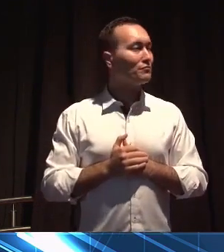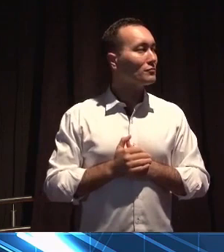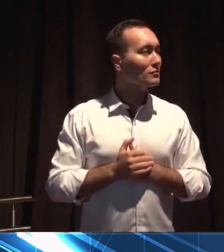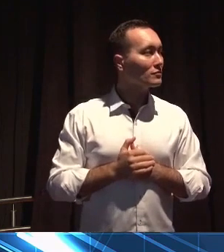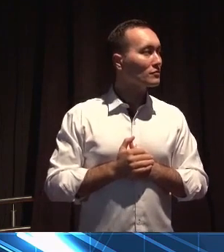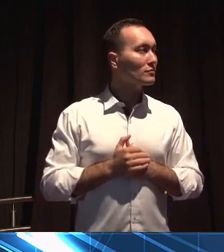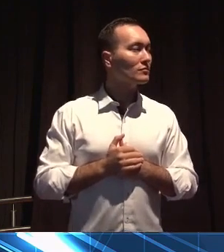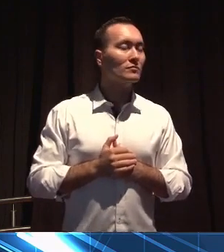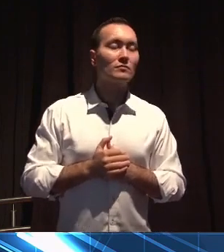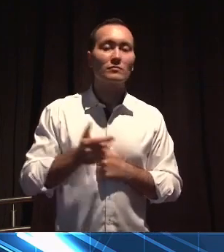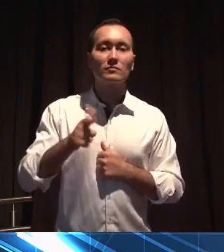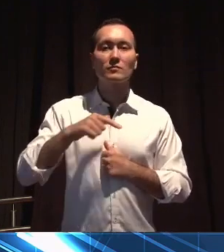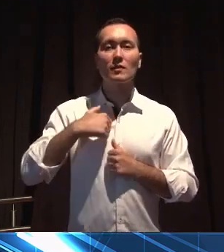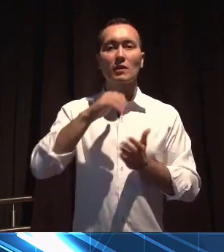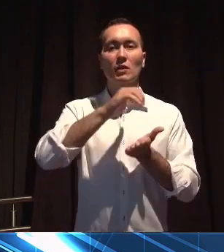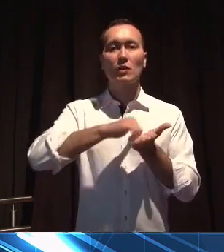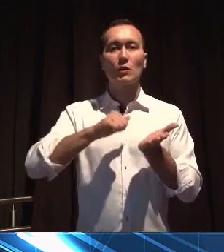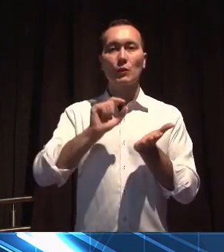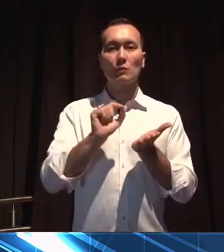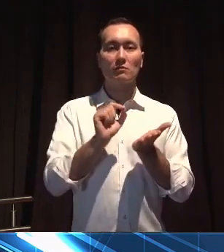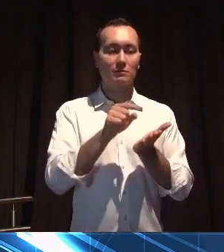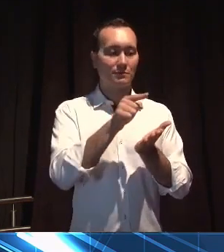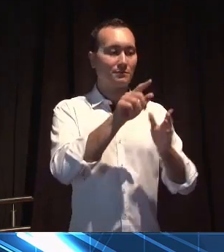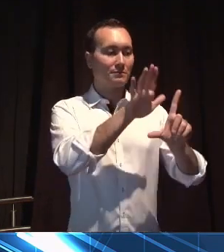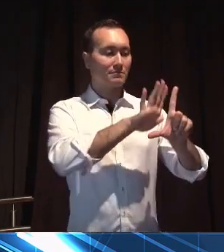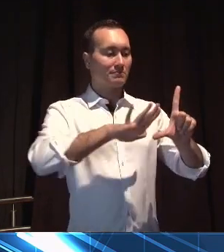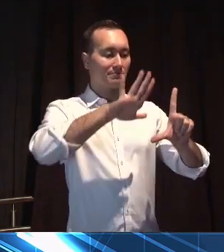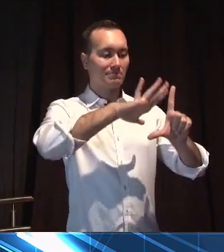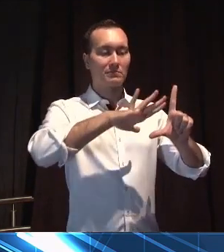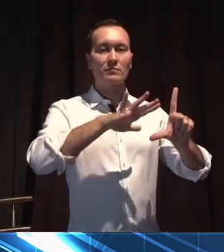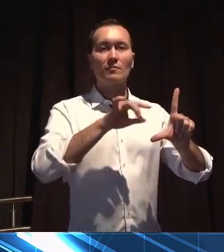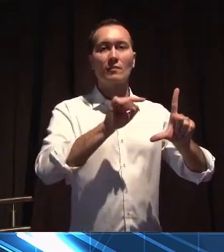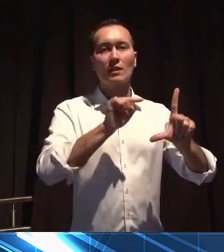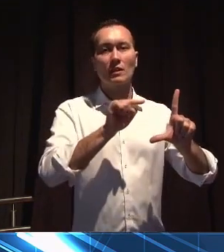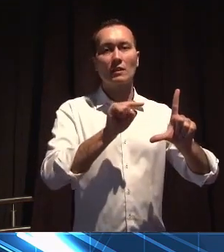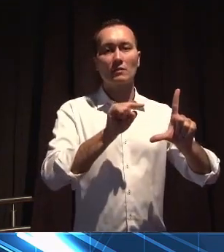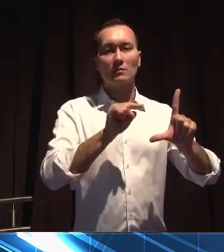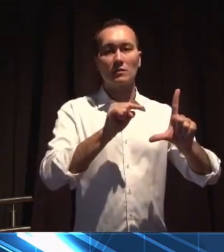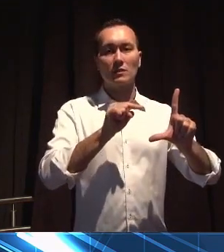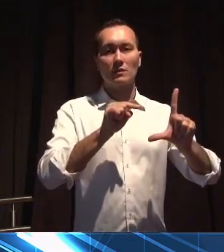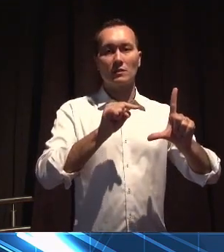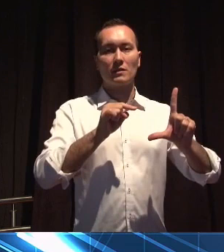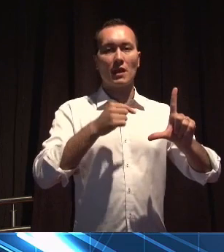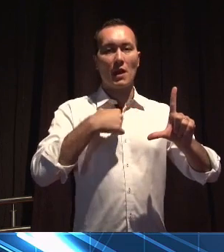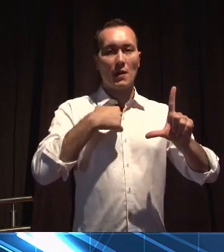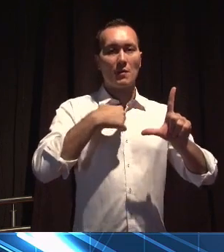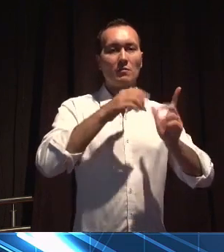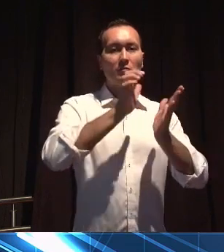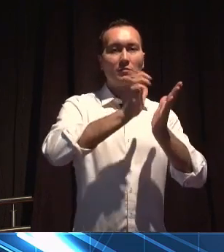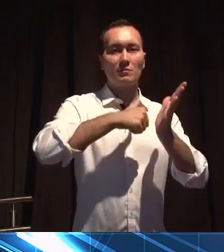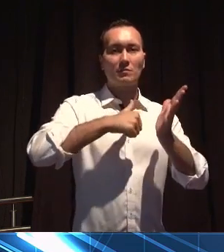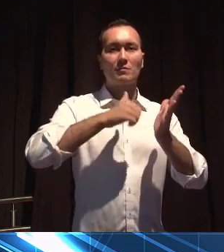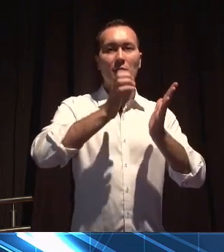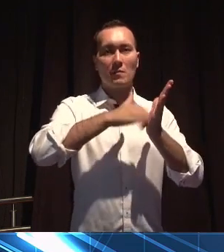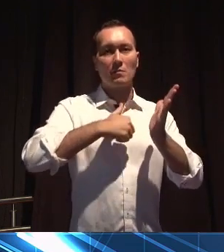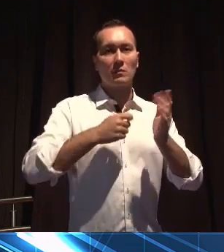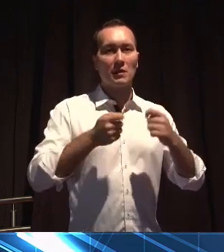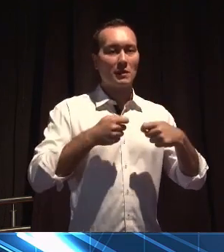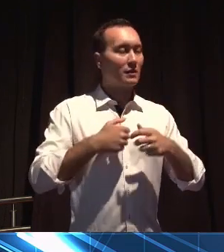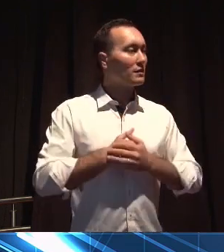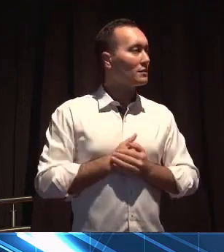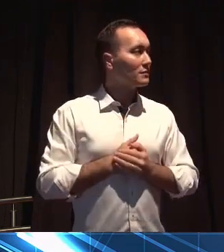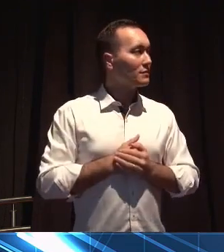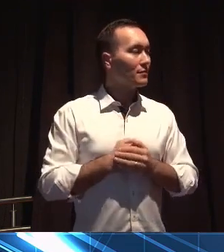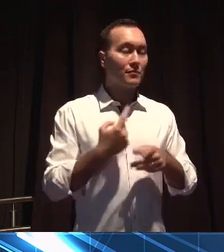HTML eu removo a interface porque eu não preciso dessa abstração eu só tenho uma implementação eu não é um ponto de flexibilidade que eu quero